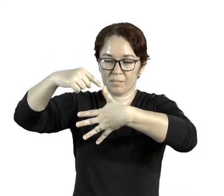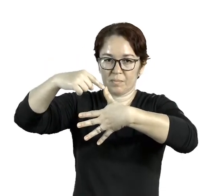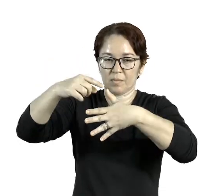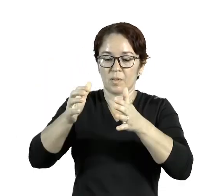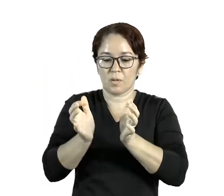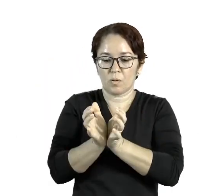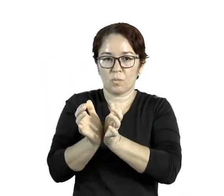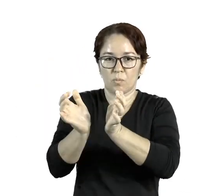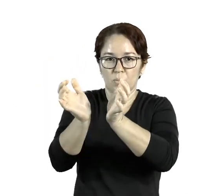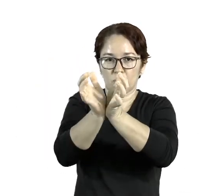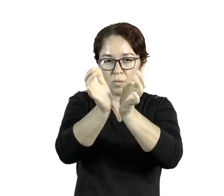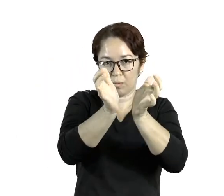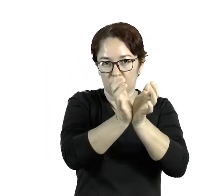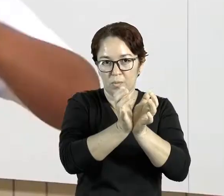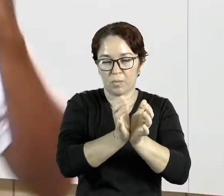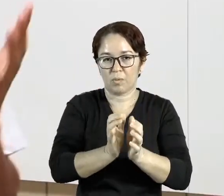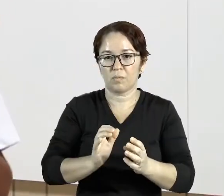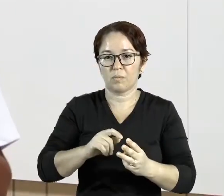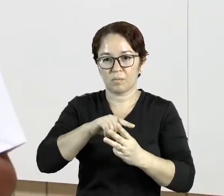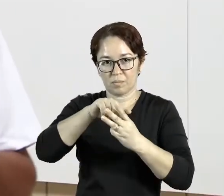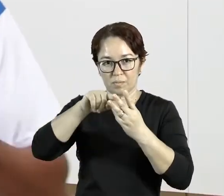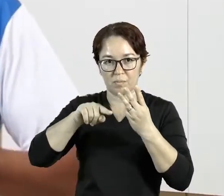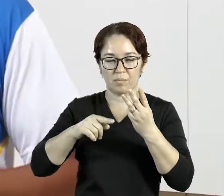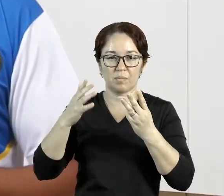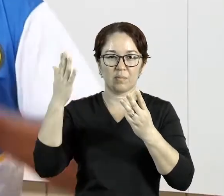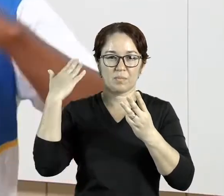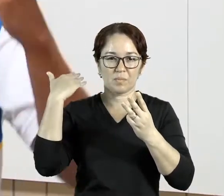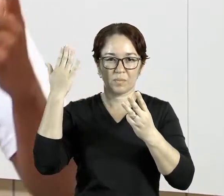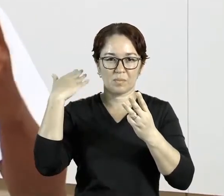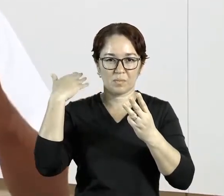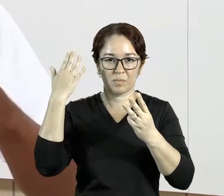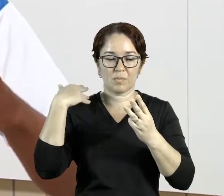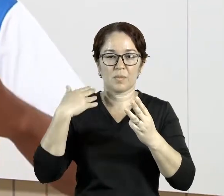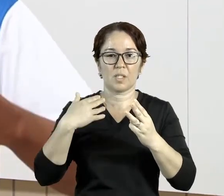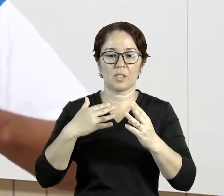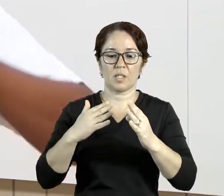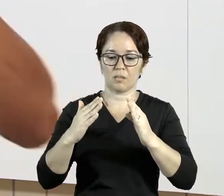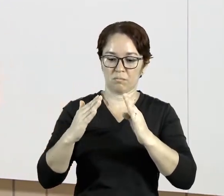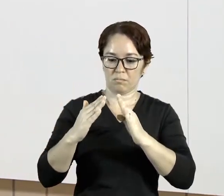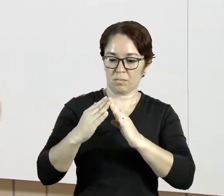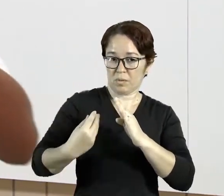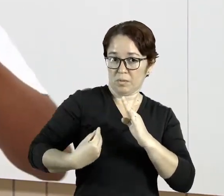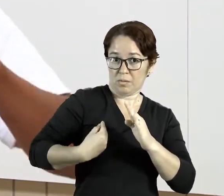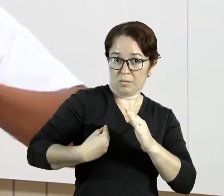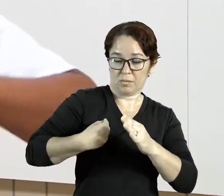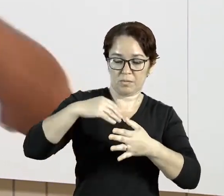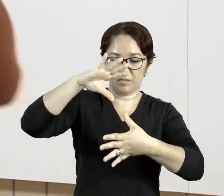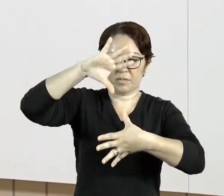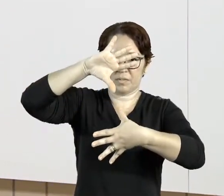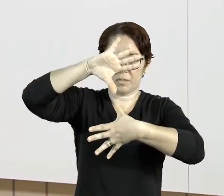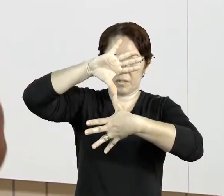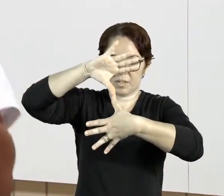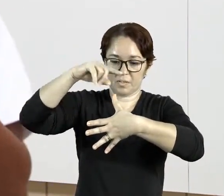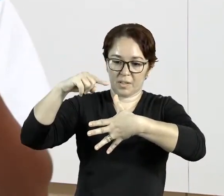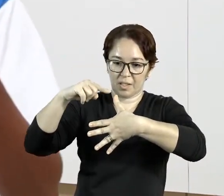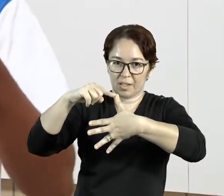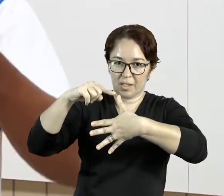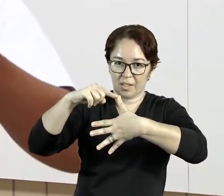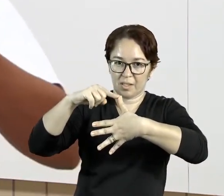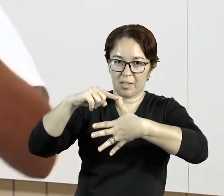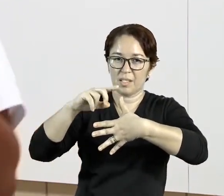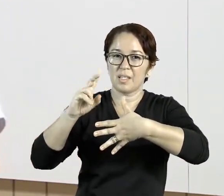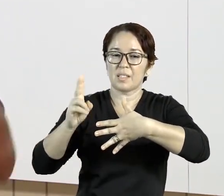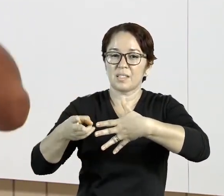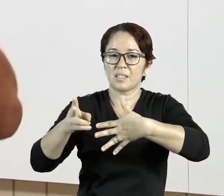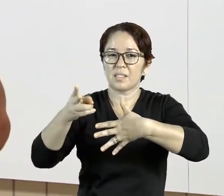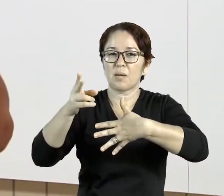não vou falar descobertos, certo? Porque eles não estavam perdidos. O europeu sempre teve essa visão de levar a prosperidade, de falar que descobriu, certo? Com os